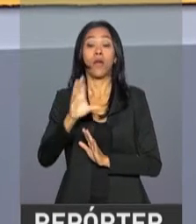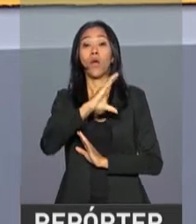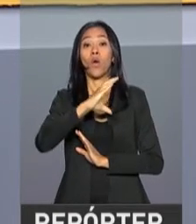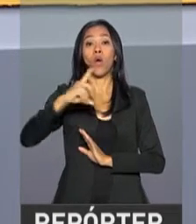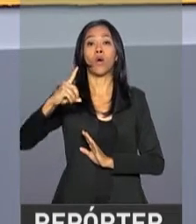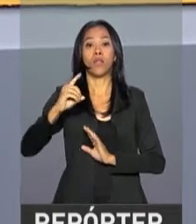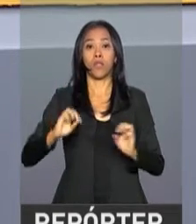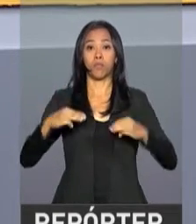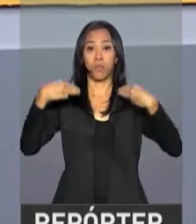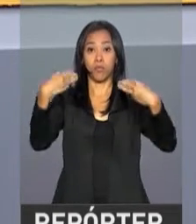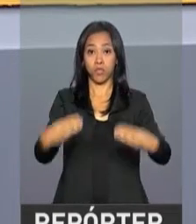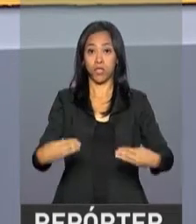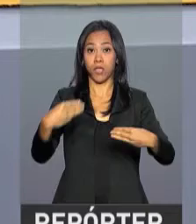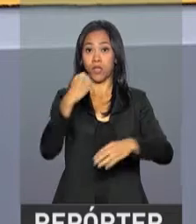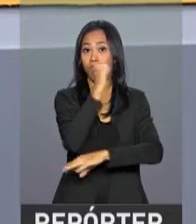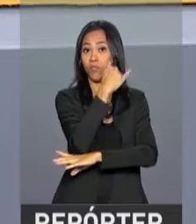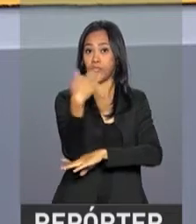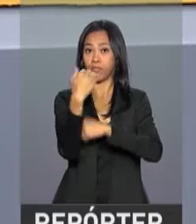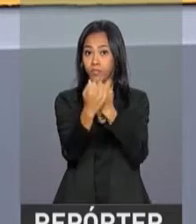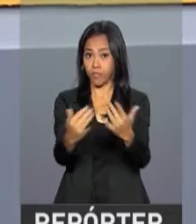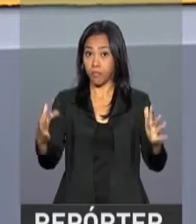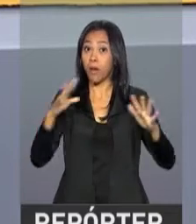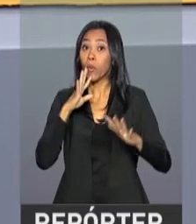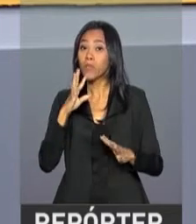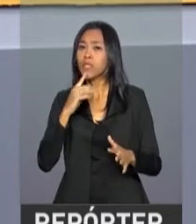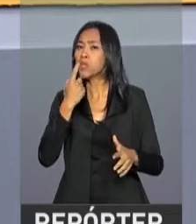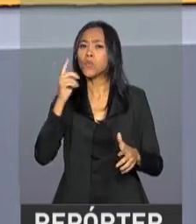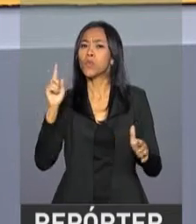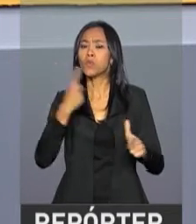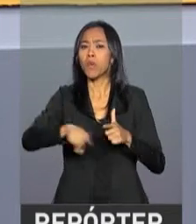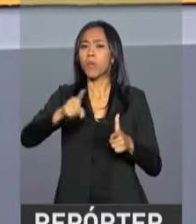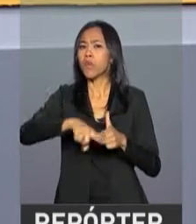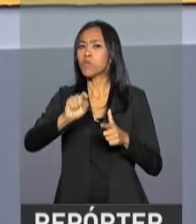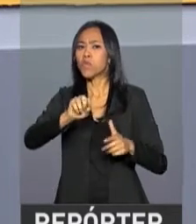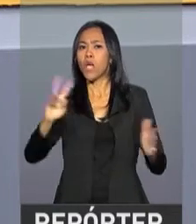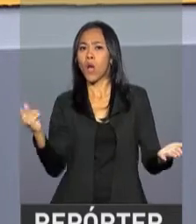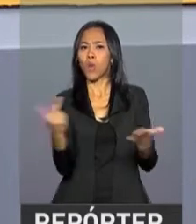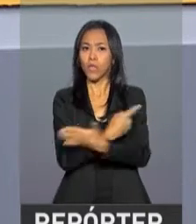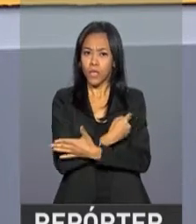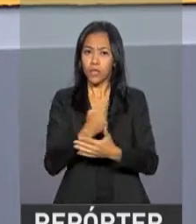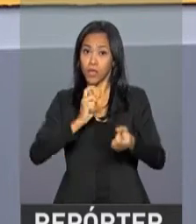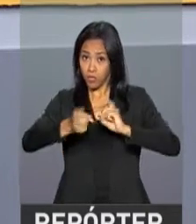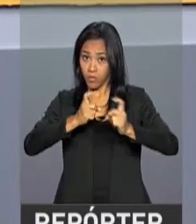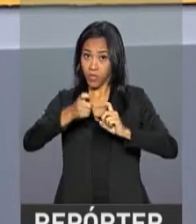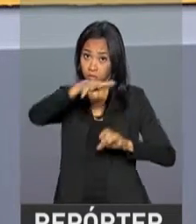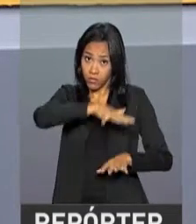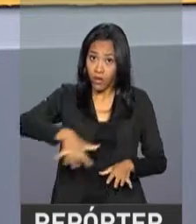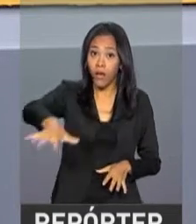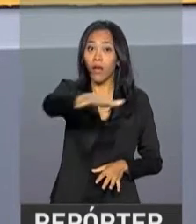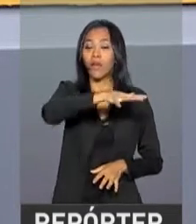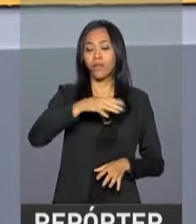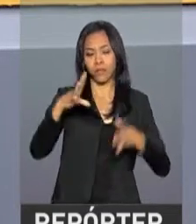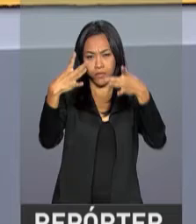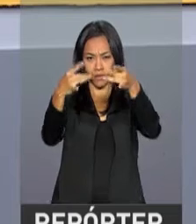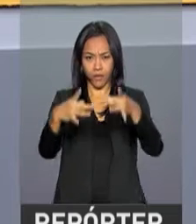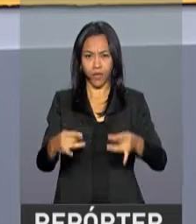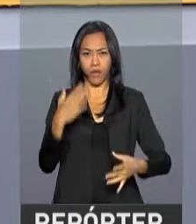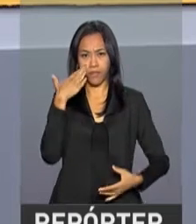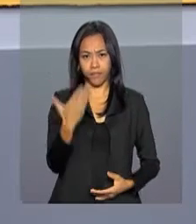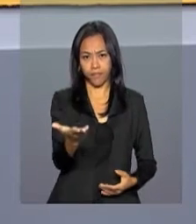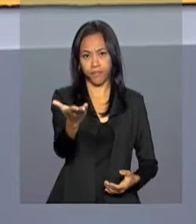está promovendo oficinas para conhecer os problemas e processos da gestão das águas nessas regiões os detalhes na